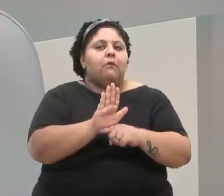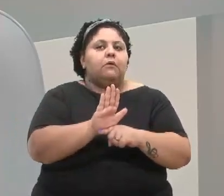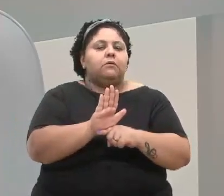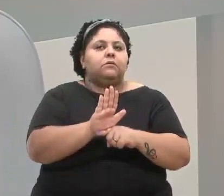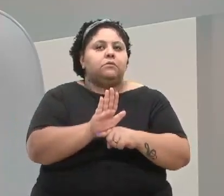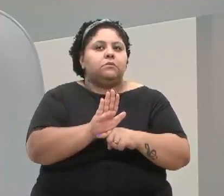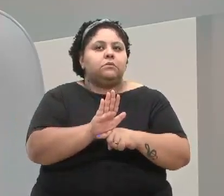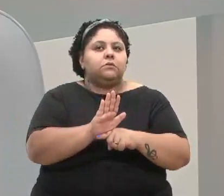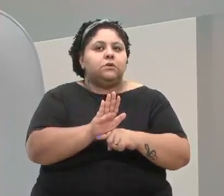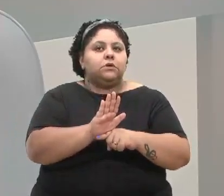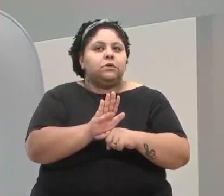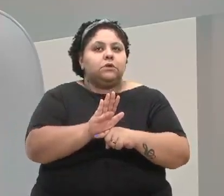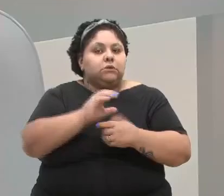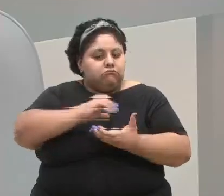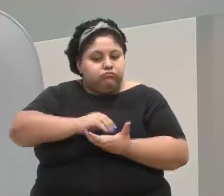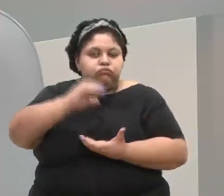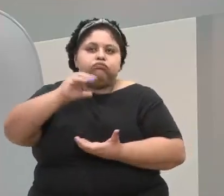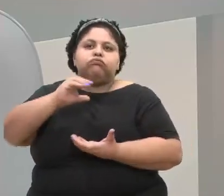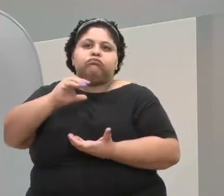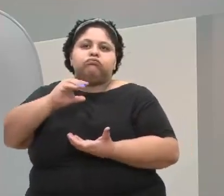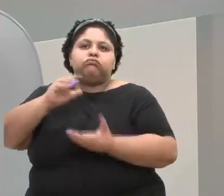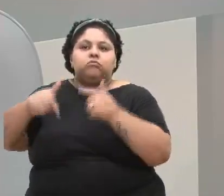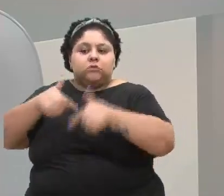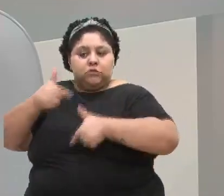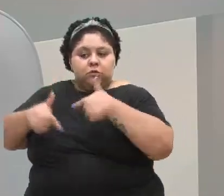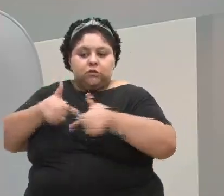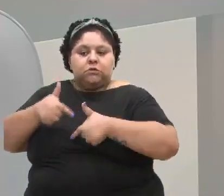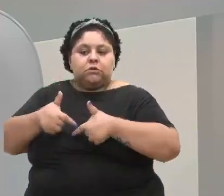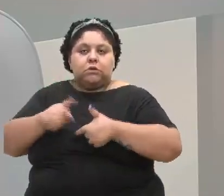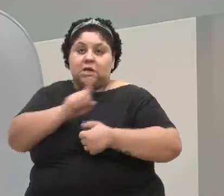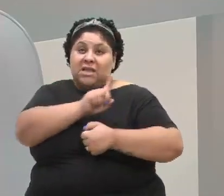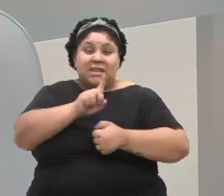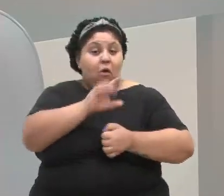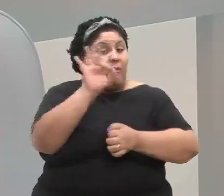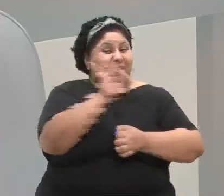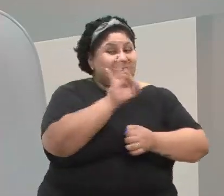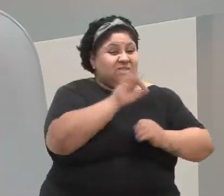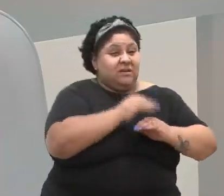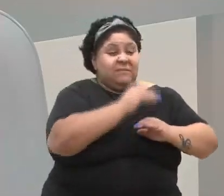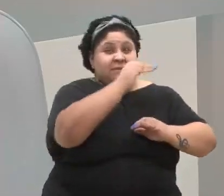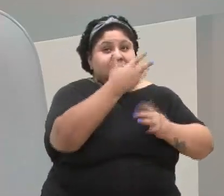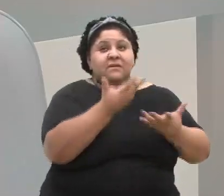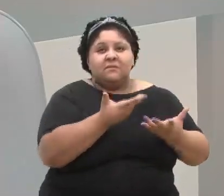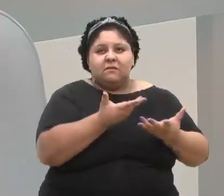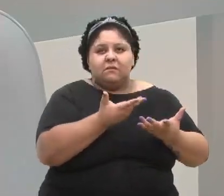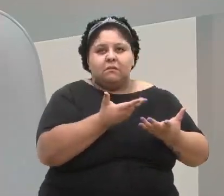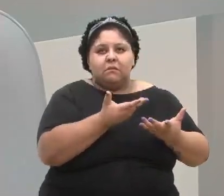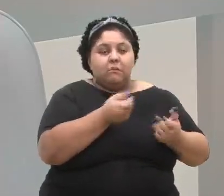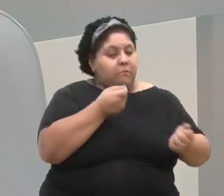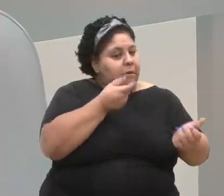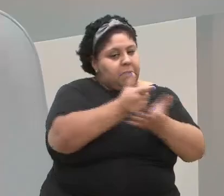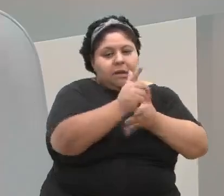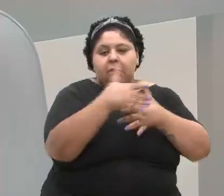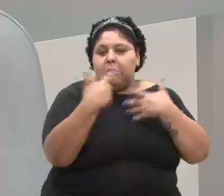da velhice dos trabalhadores que estão aí, não para taxar mais, para cobrir,